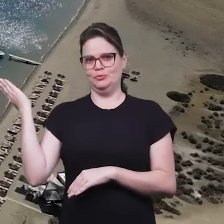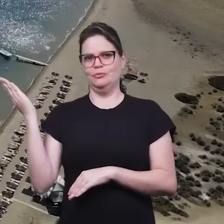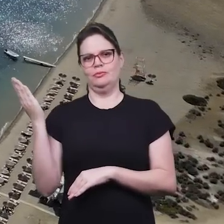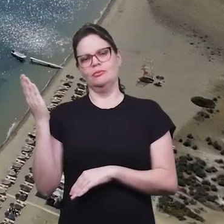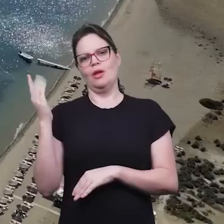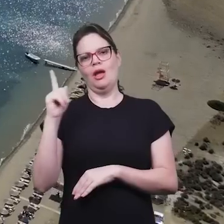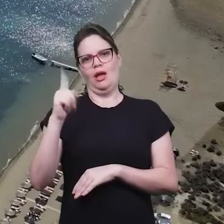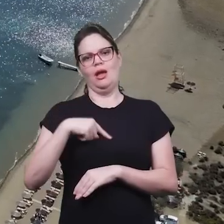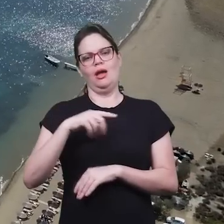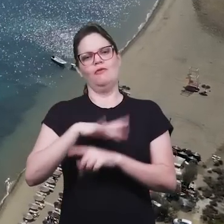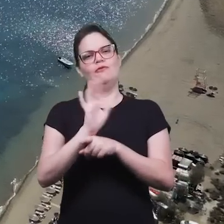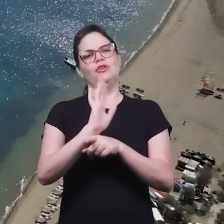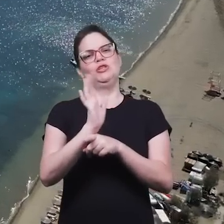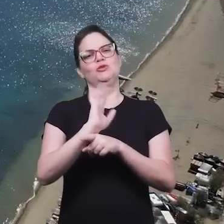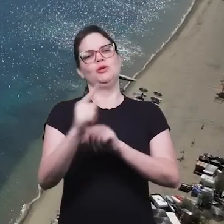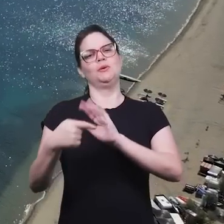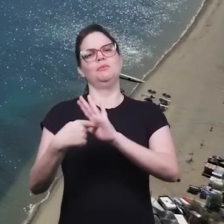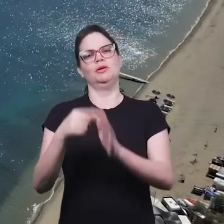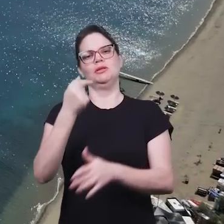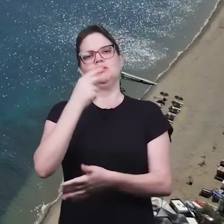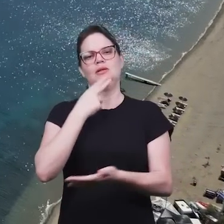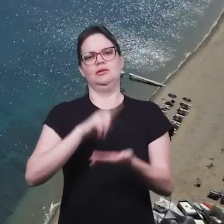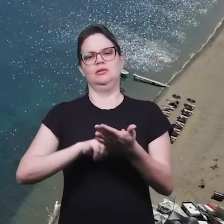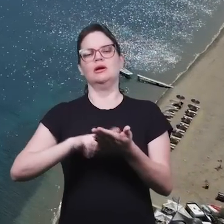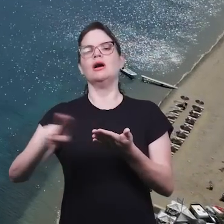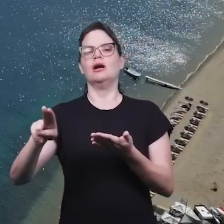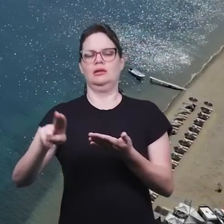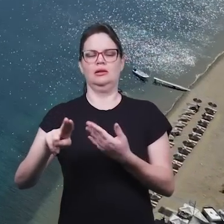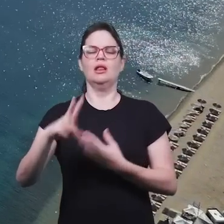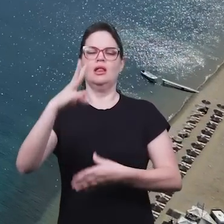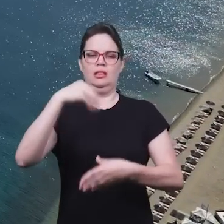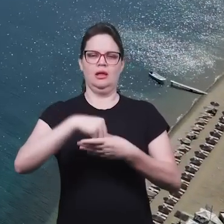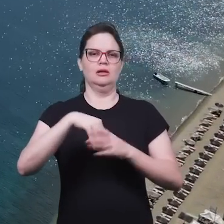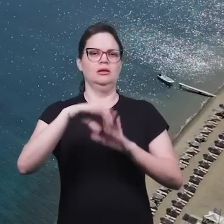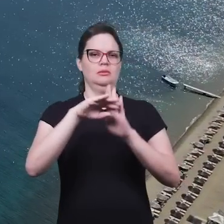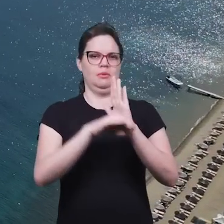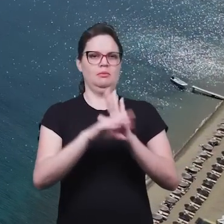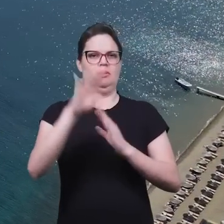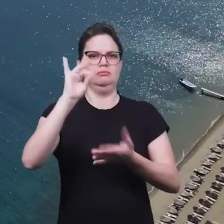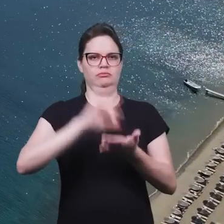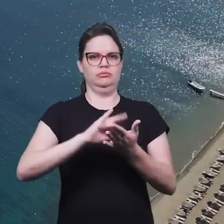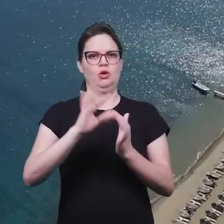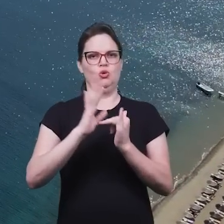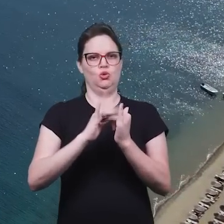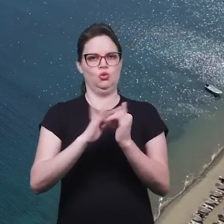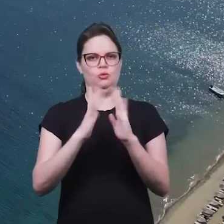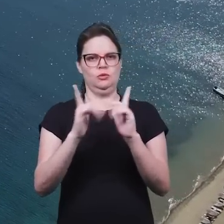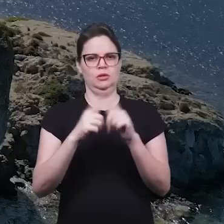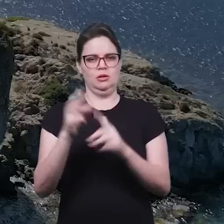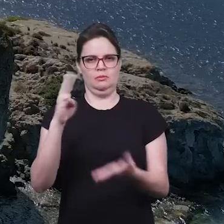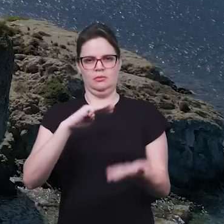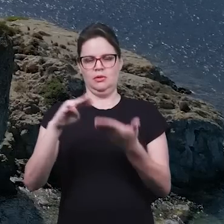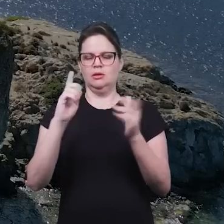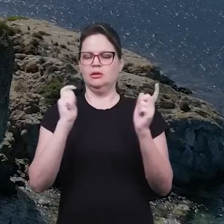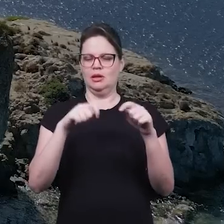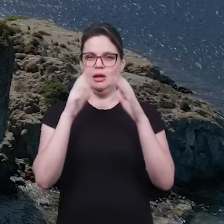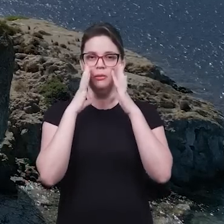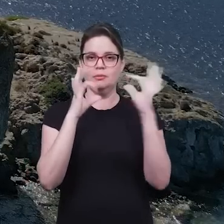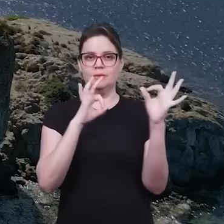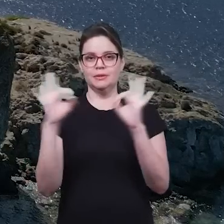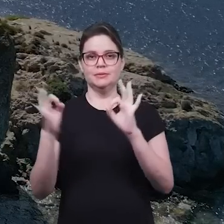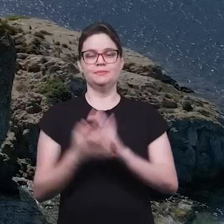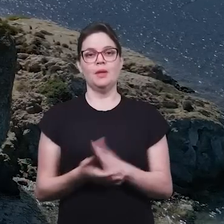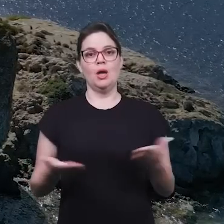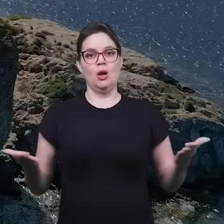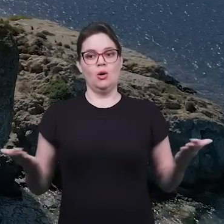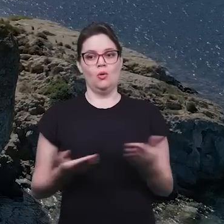nesse documentário das 7 cartas, que está na sequência desse programa e também está no nosso canal no YouTube. E como o pastor Gideuti acabou de falar,